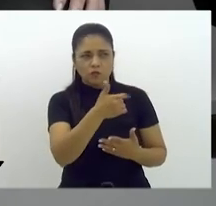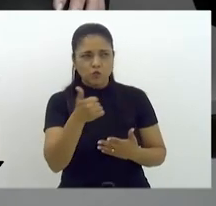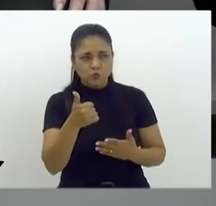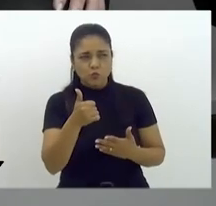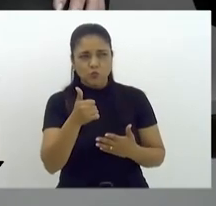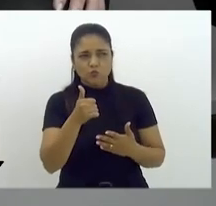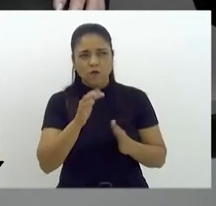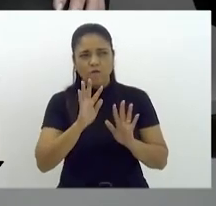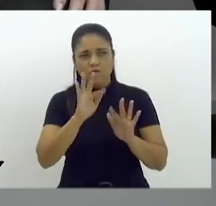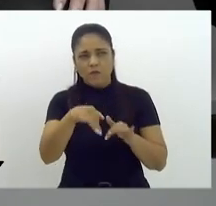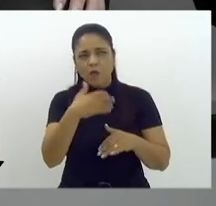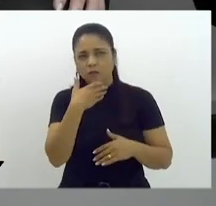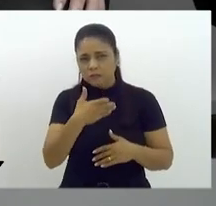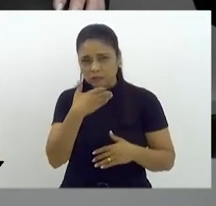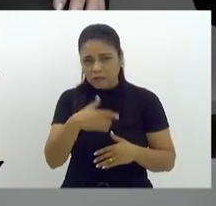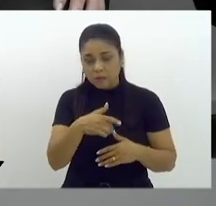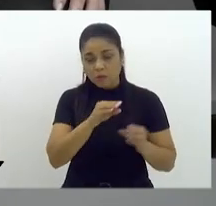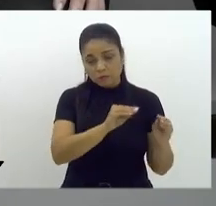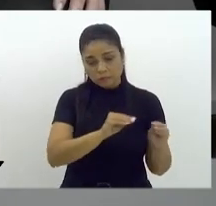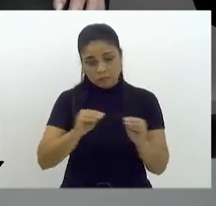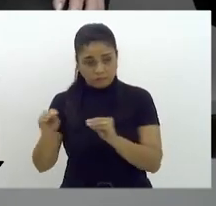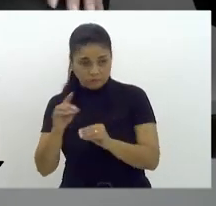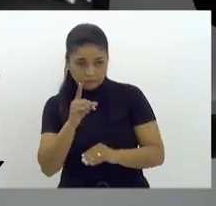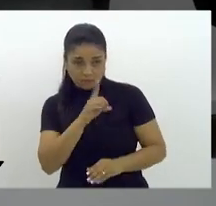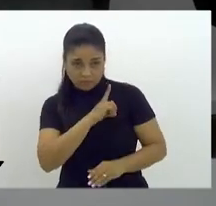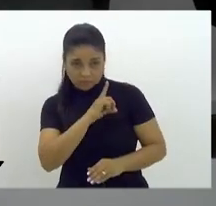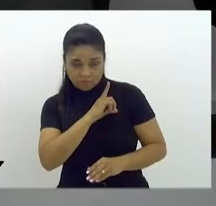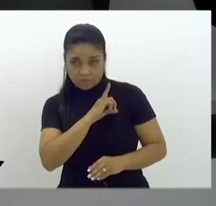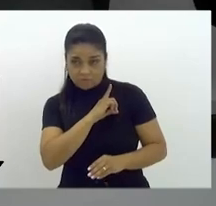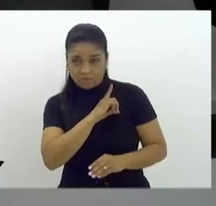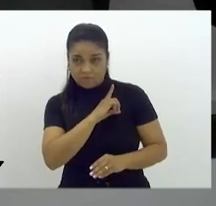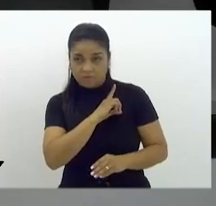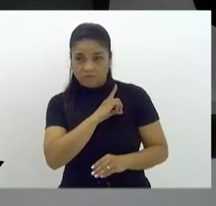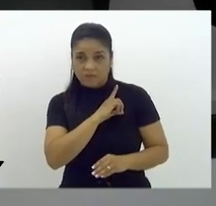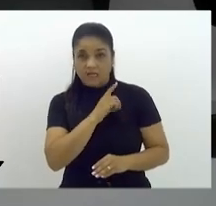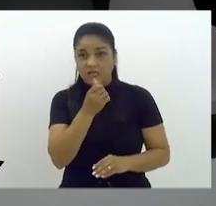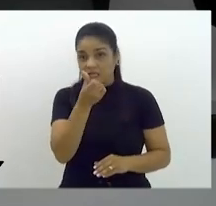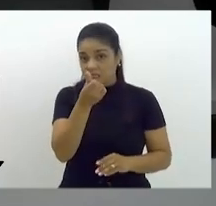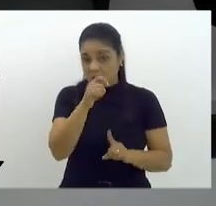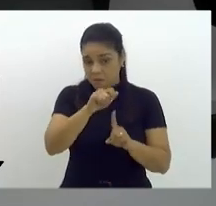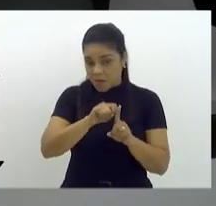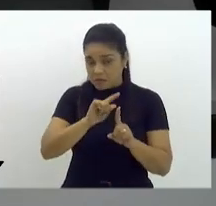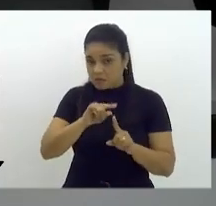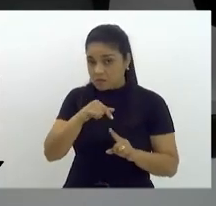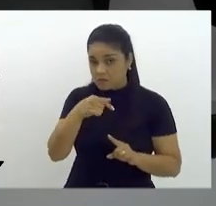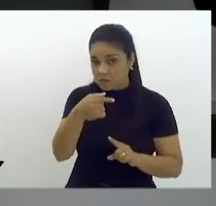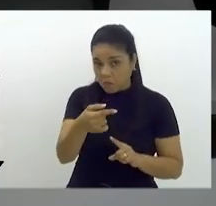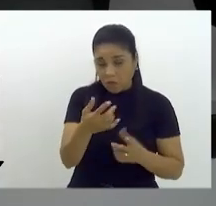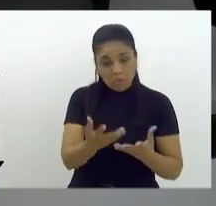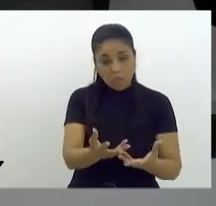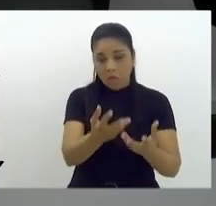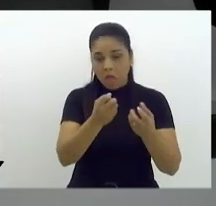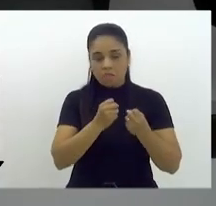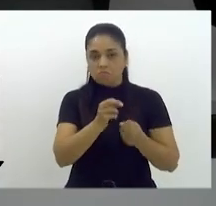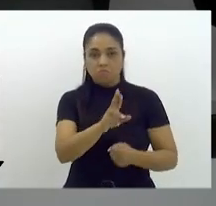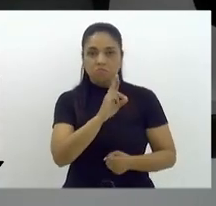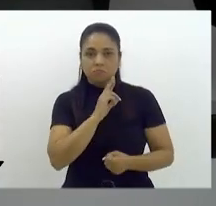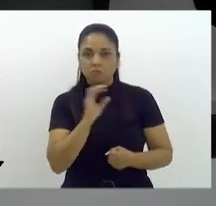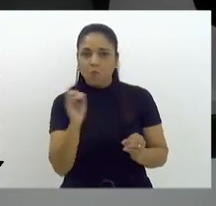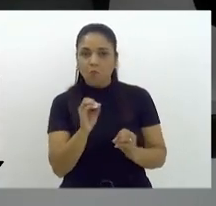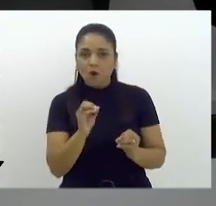2021 eu saí da delegada fui transferida da delegacia e não cerca de seis meses depois e não tinha recebido ainda o resultado